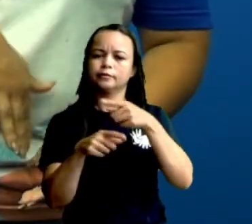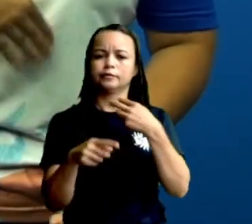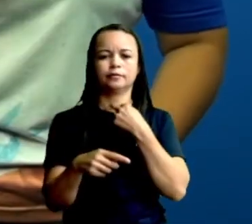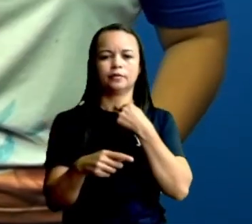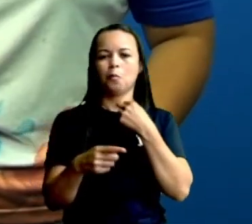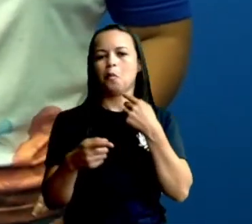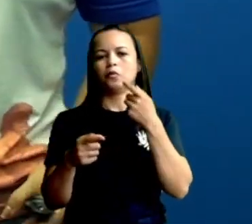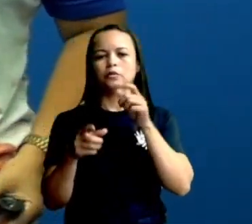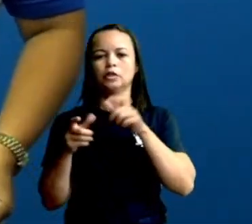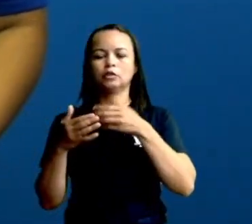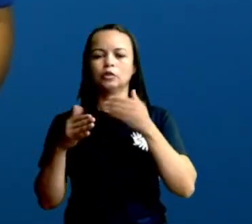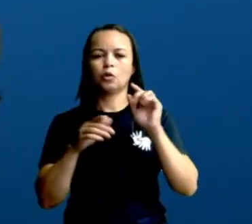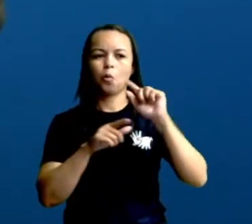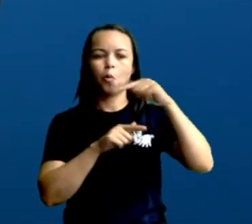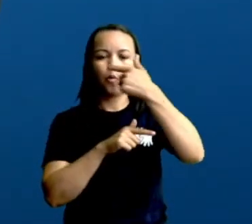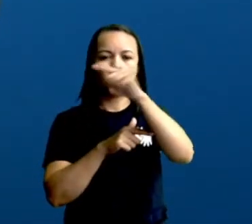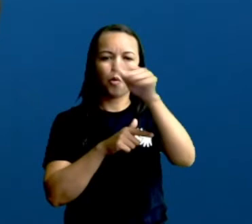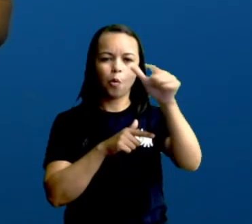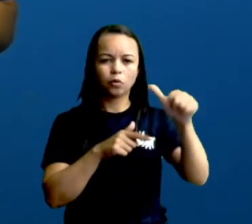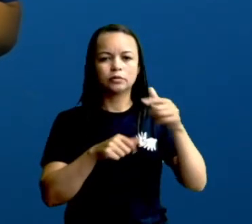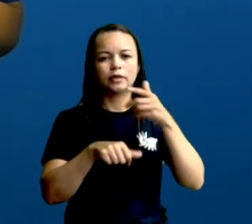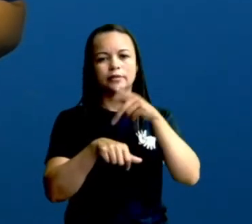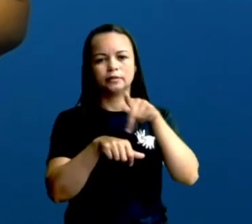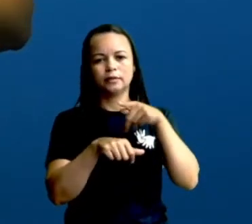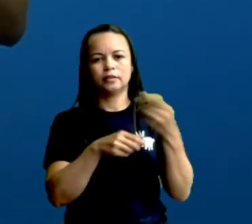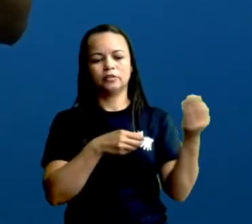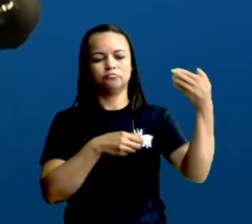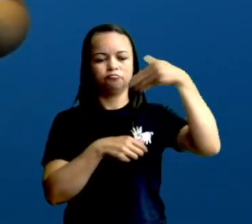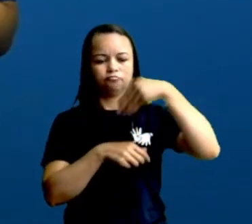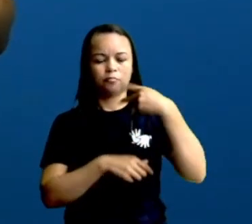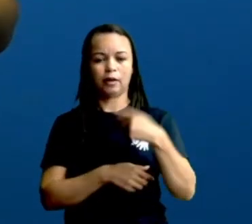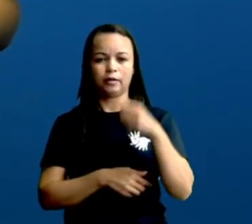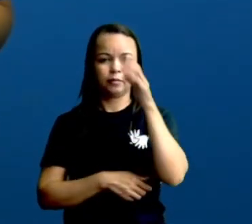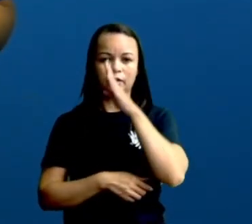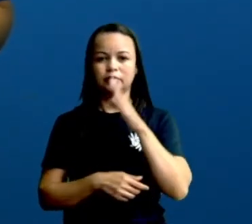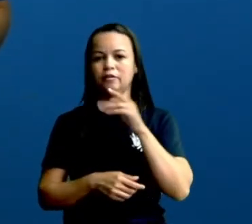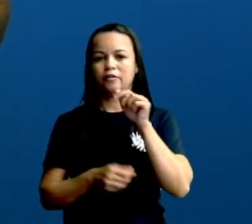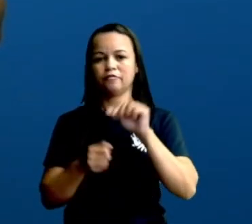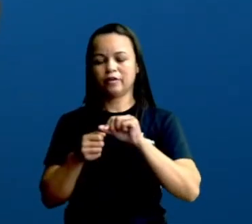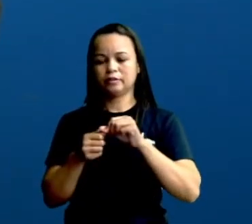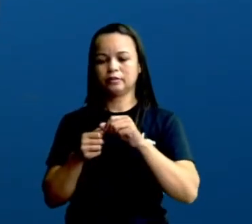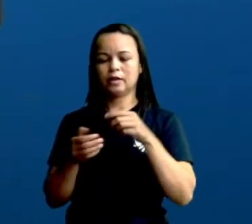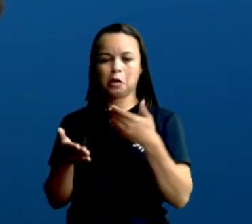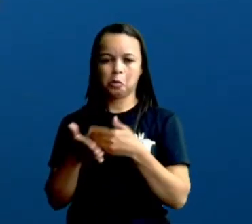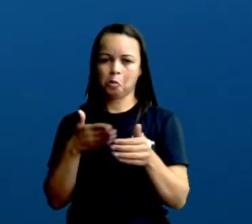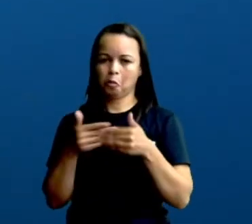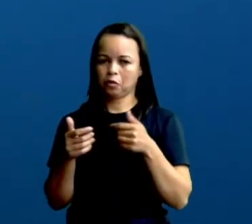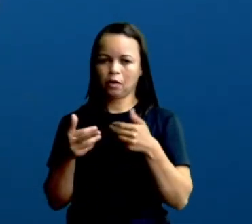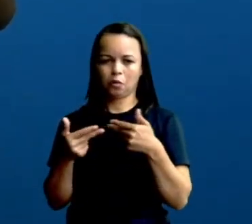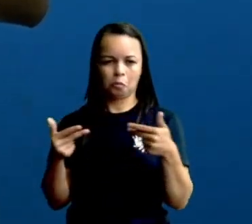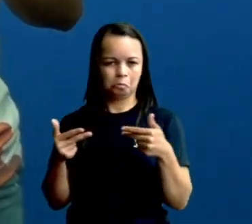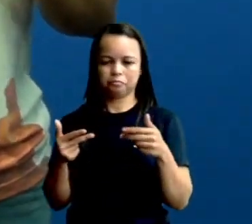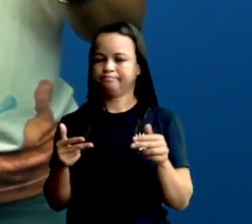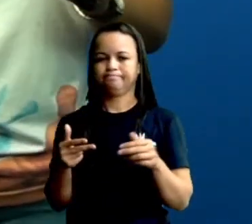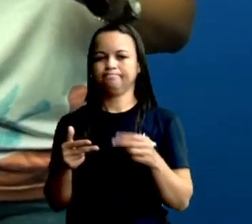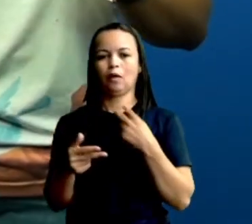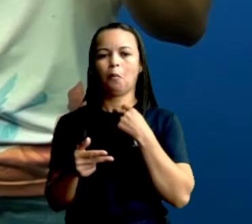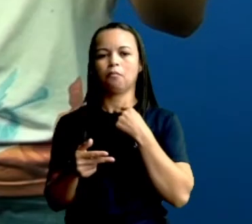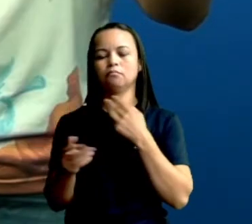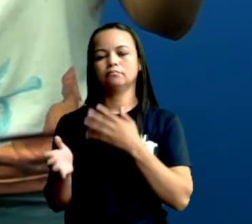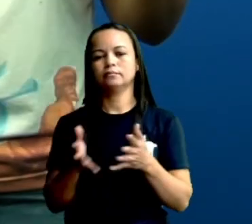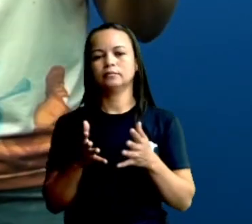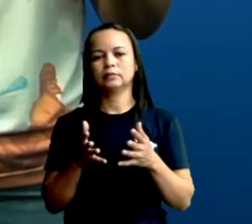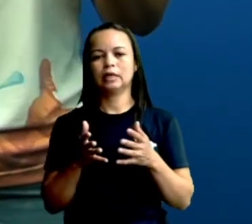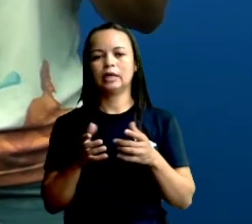também não pode atravessar o território deles e vim para o nosso e querer fazer alguma coisa não pode isso o